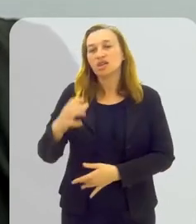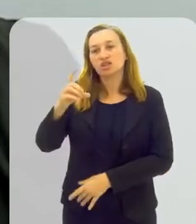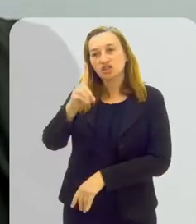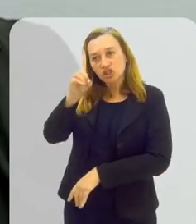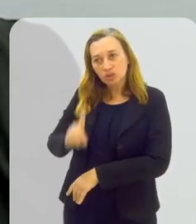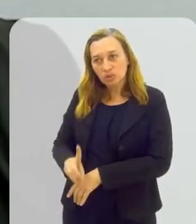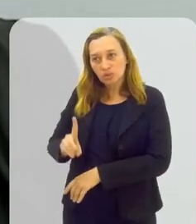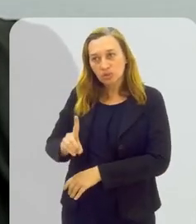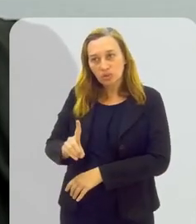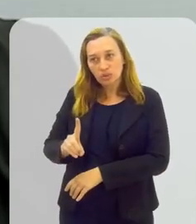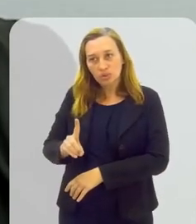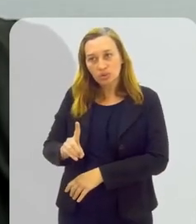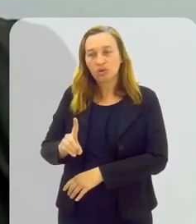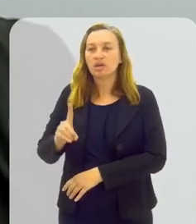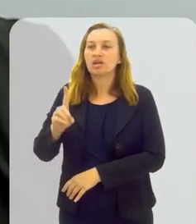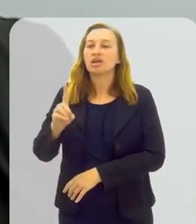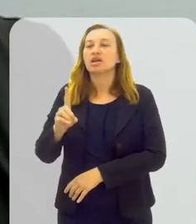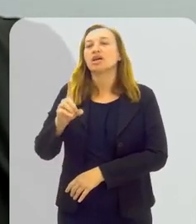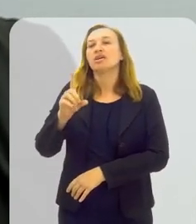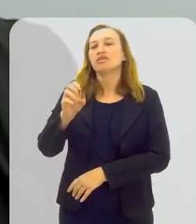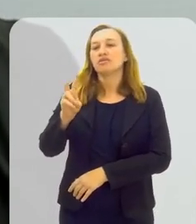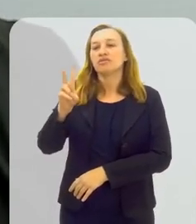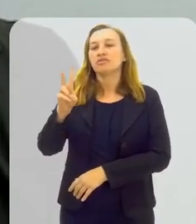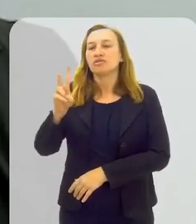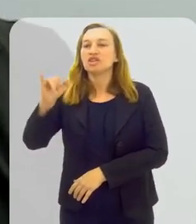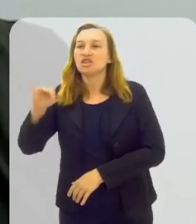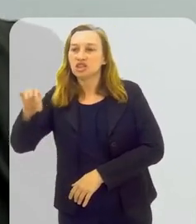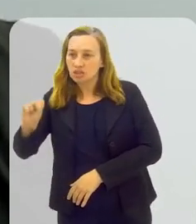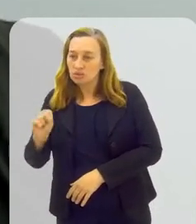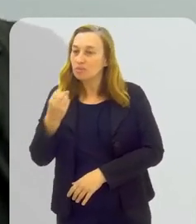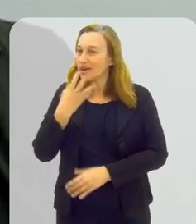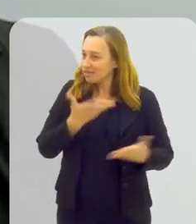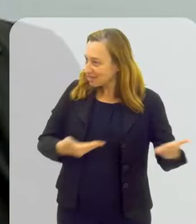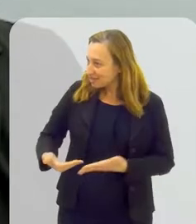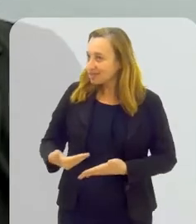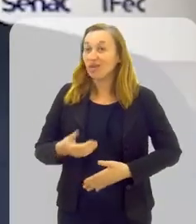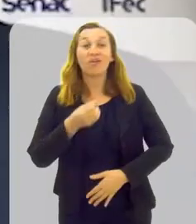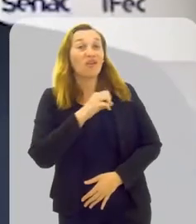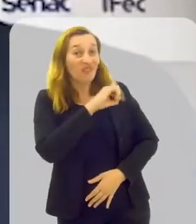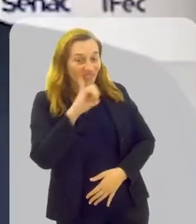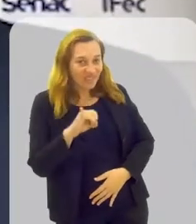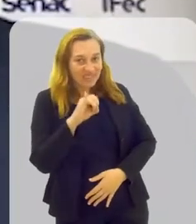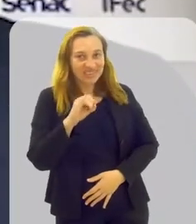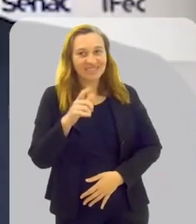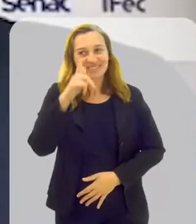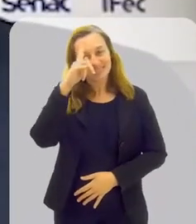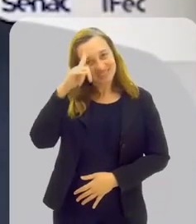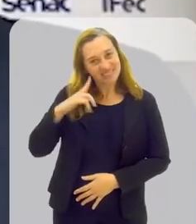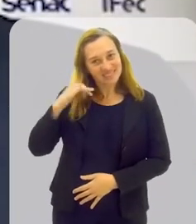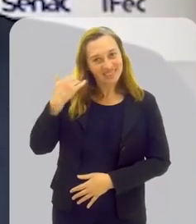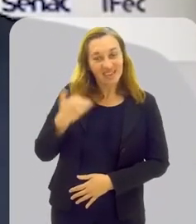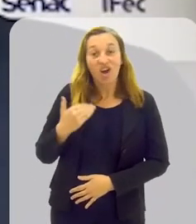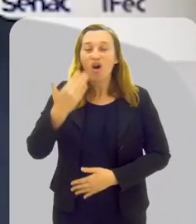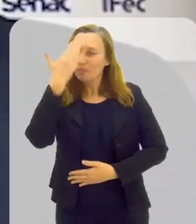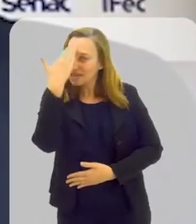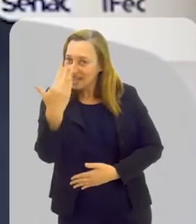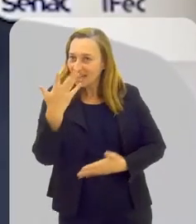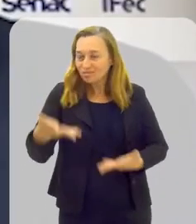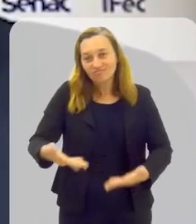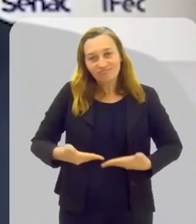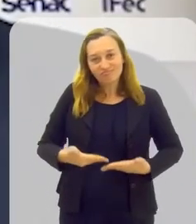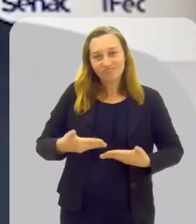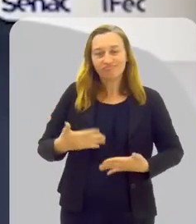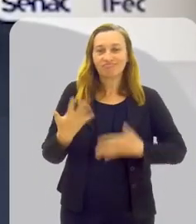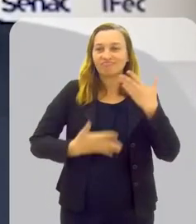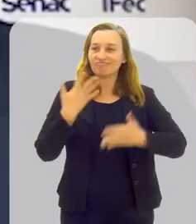o diretor executivo Vinícius crespo Olá Vinícius seja muito bem-vindo muito obrigado pelo convite é um prazer